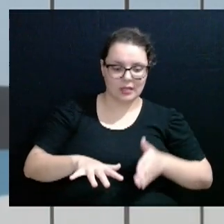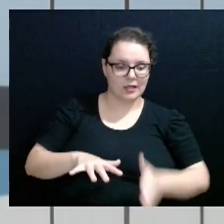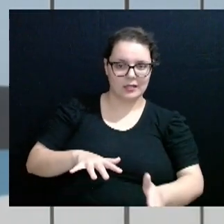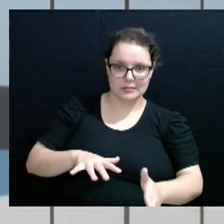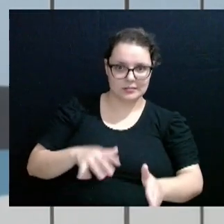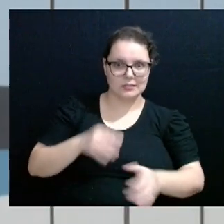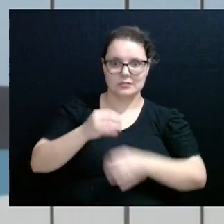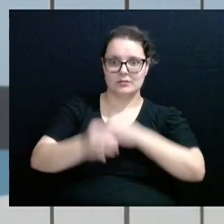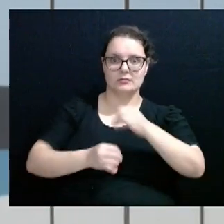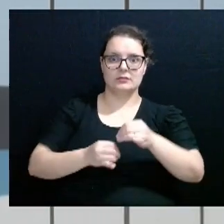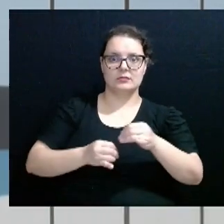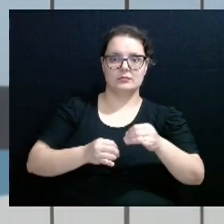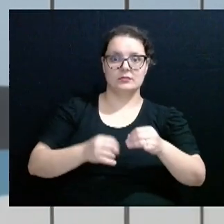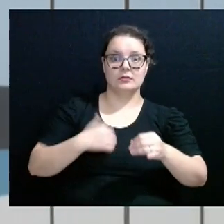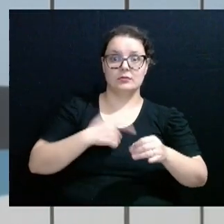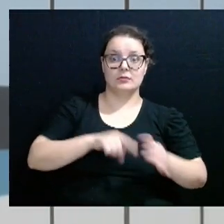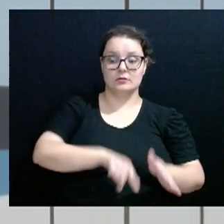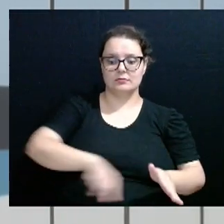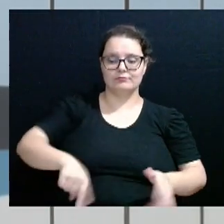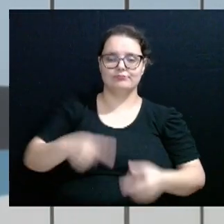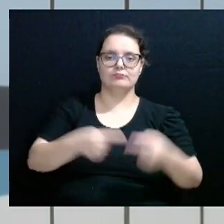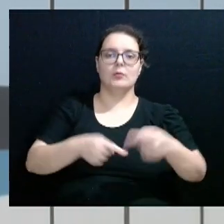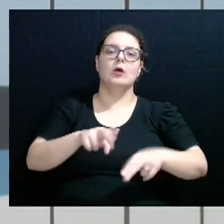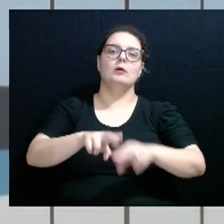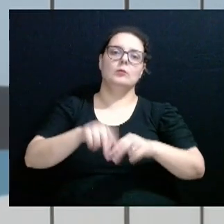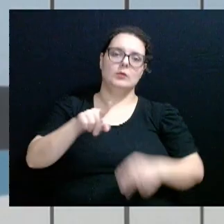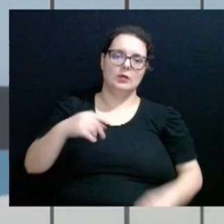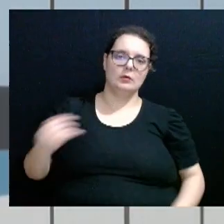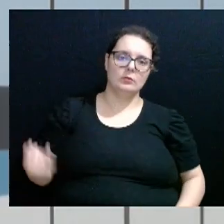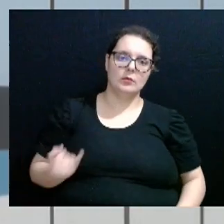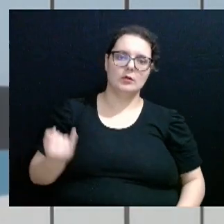debate. Por isso é fundamental que a gente tenha